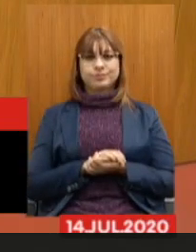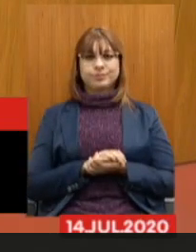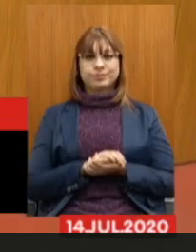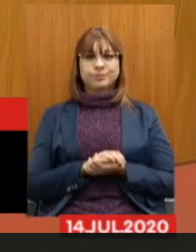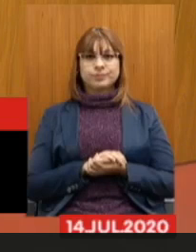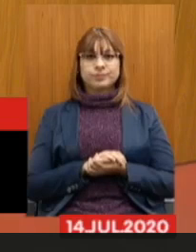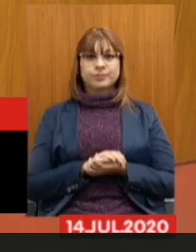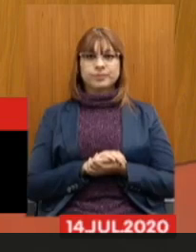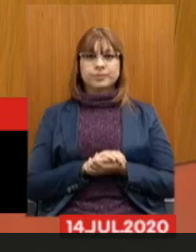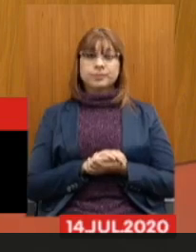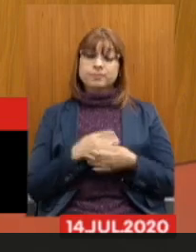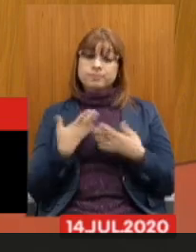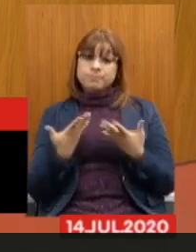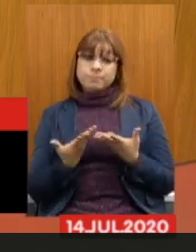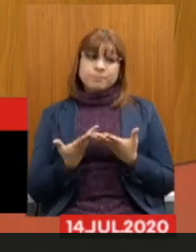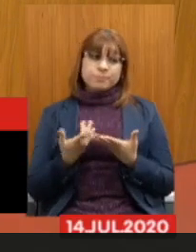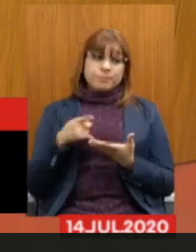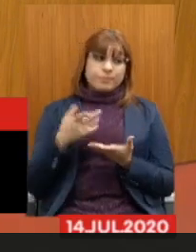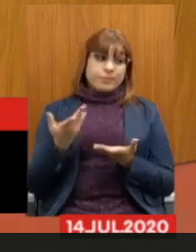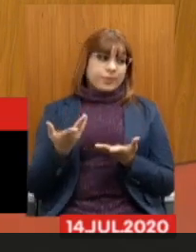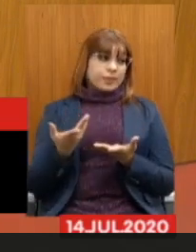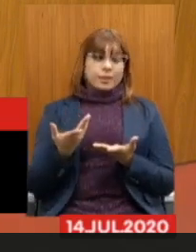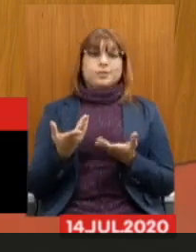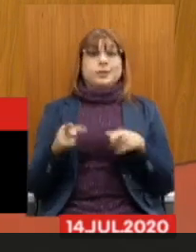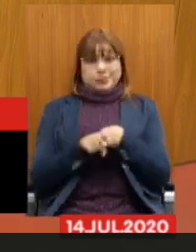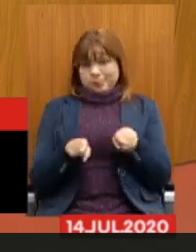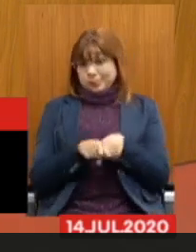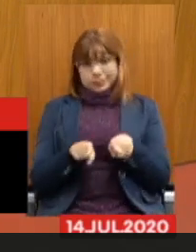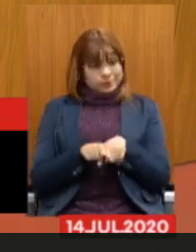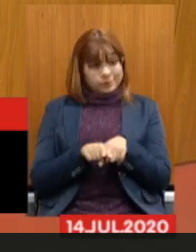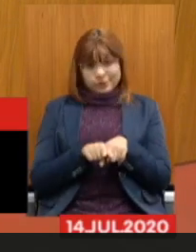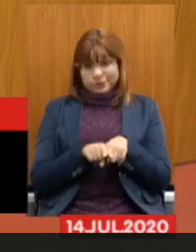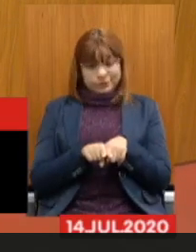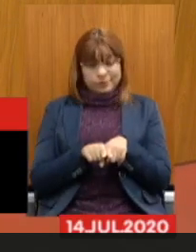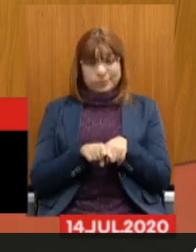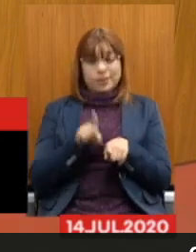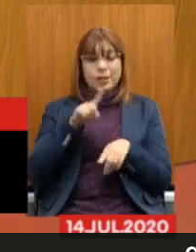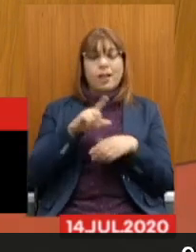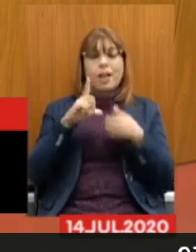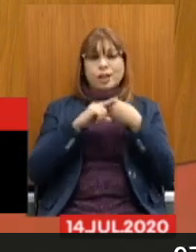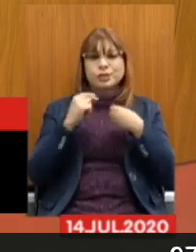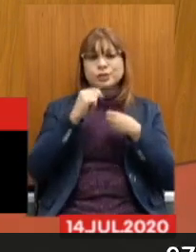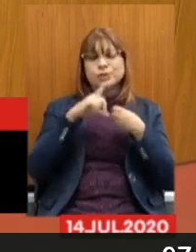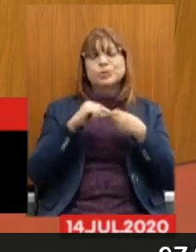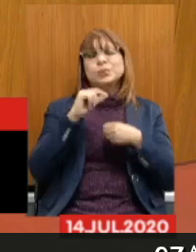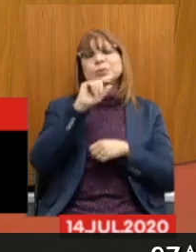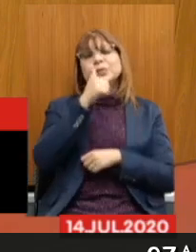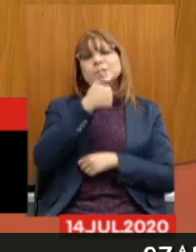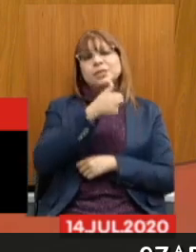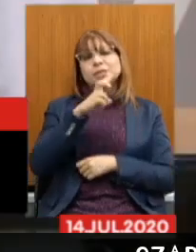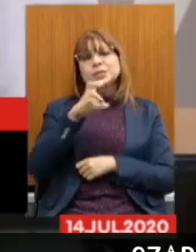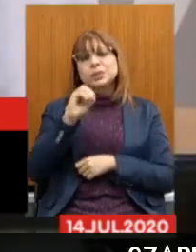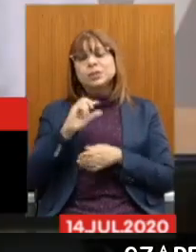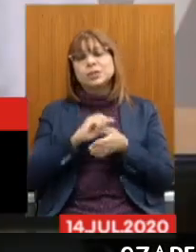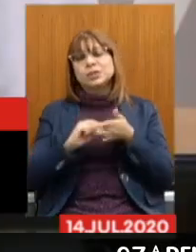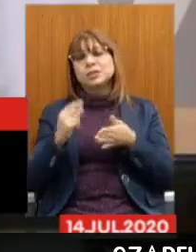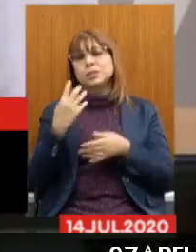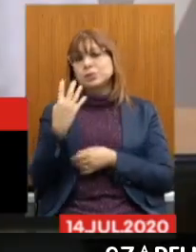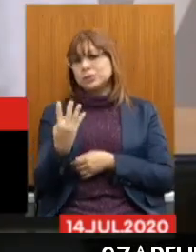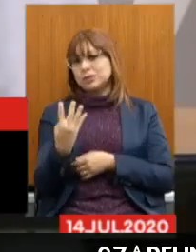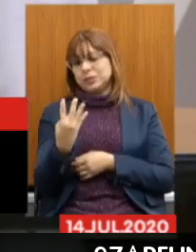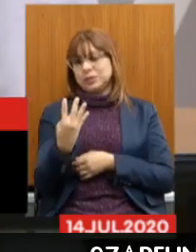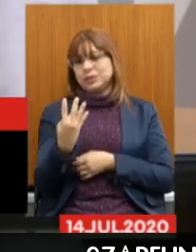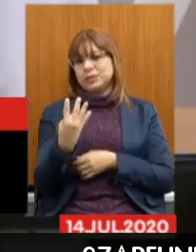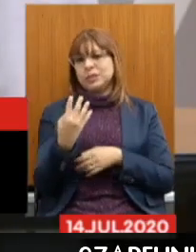E, ademais, é uma solução inconstitucional. Viola o artigo 150, inciso 4 do